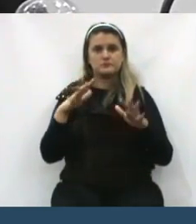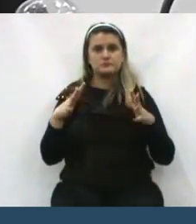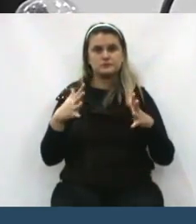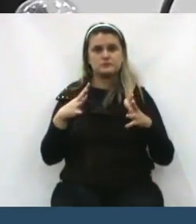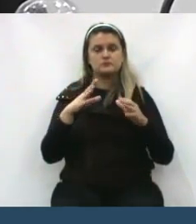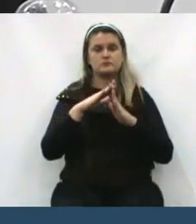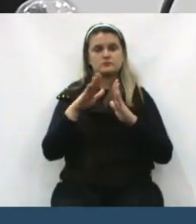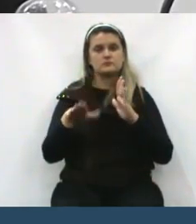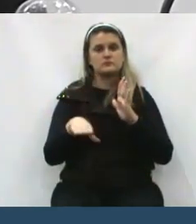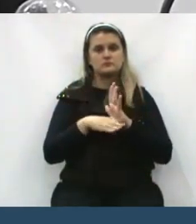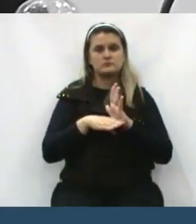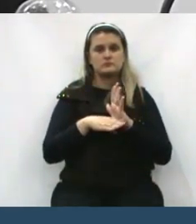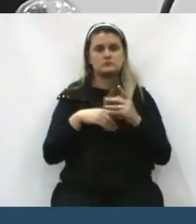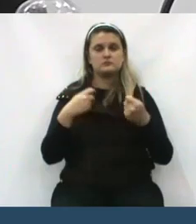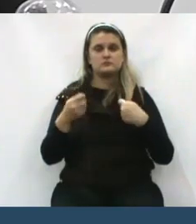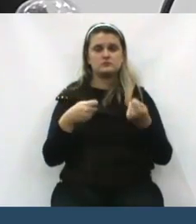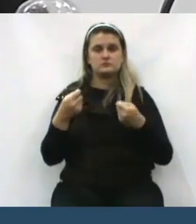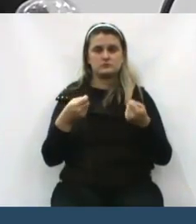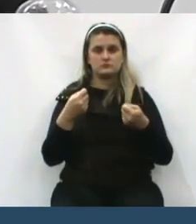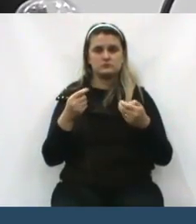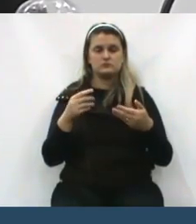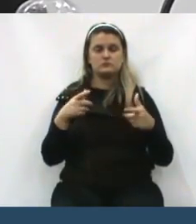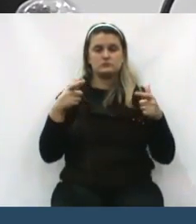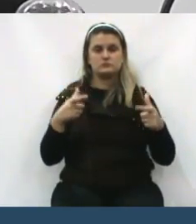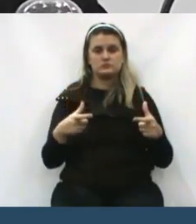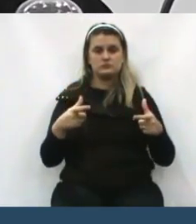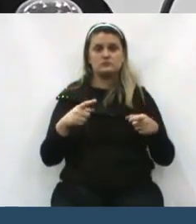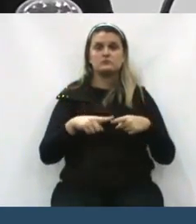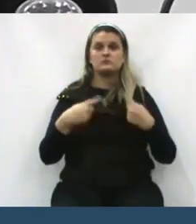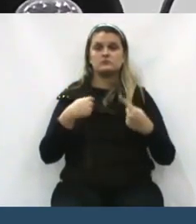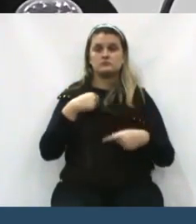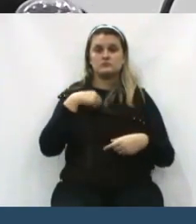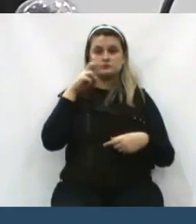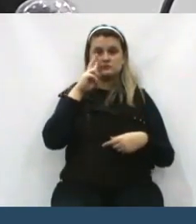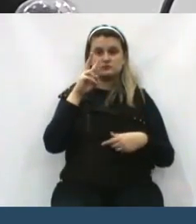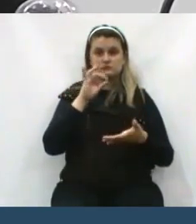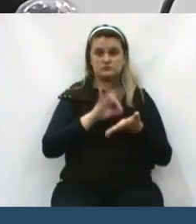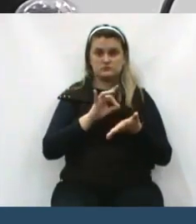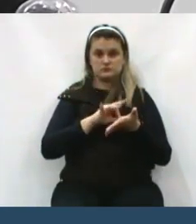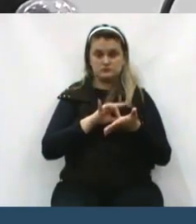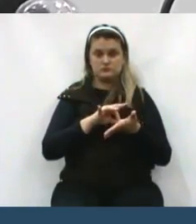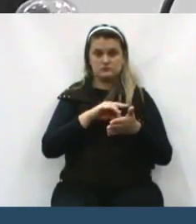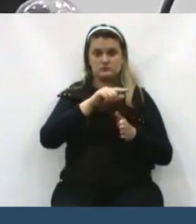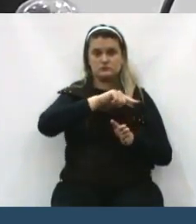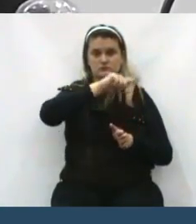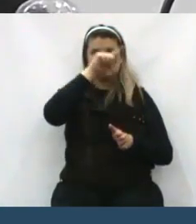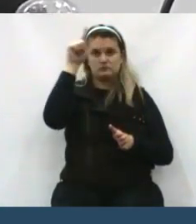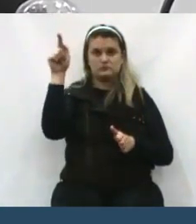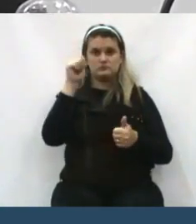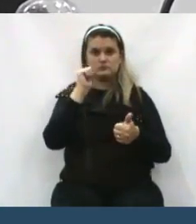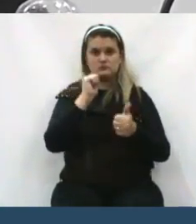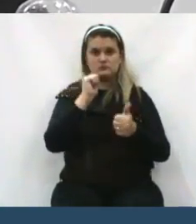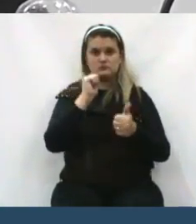para proporcionar esses momentos. E quando você tem um evento dessa natureza, ele movimenta toda a